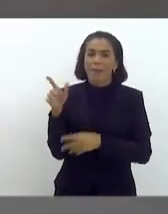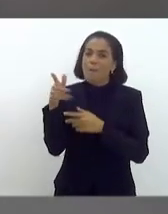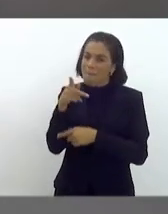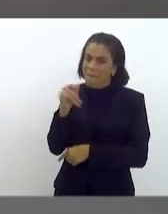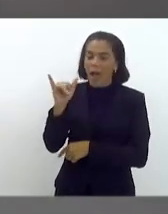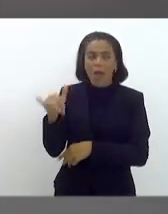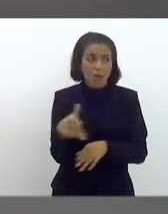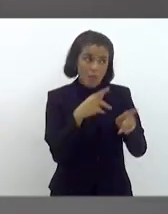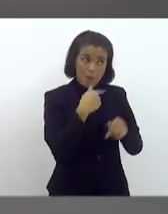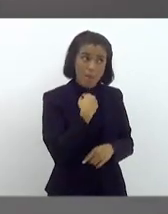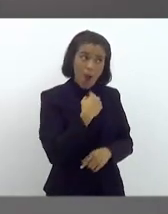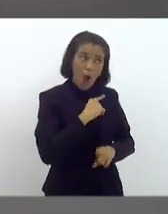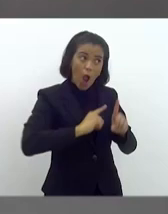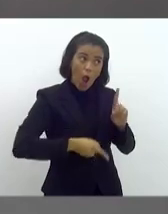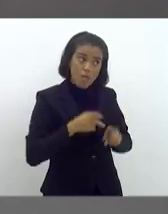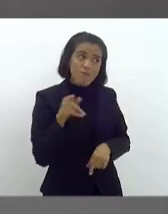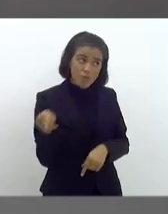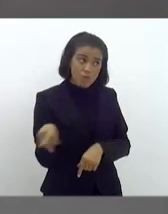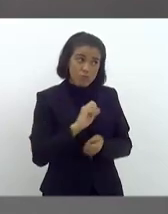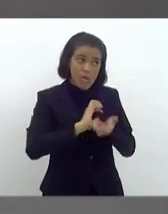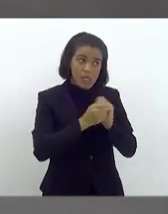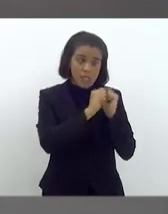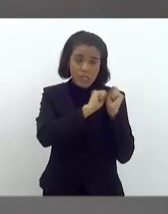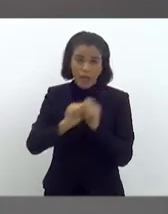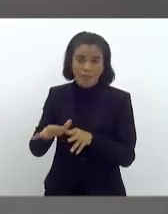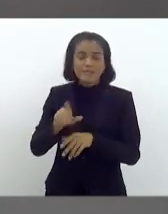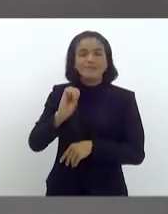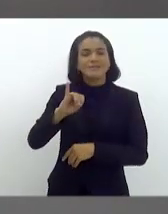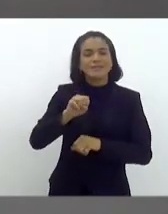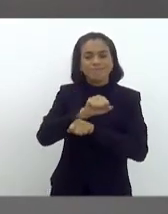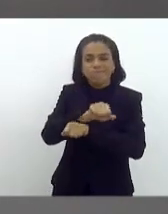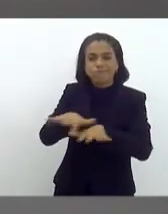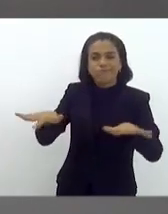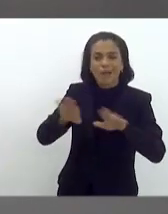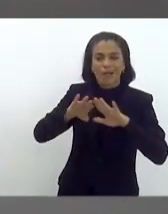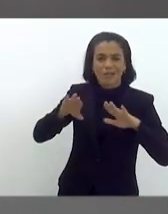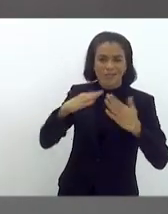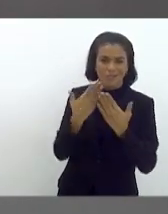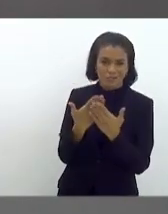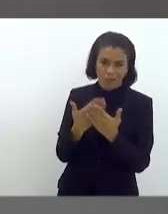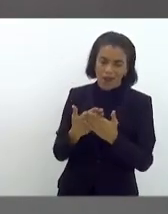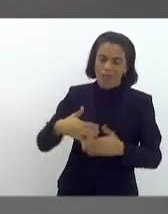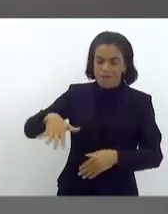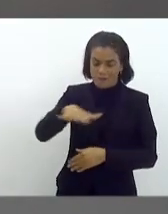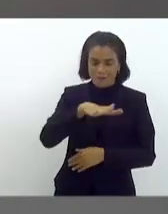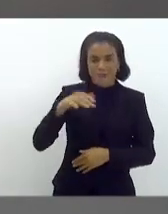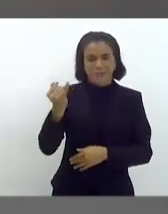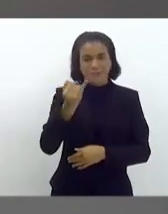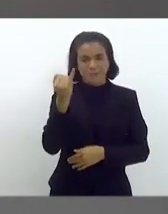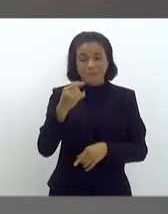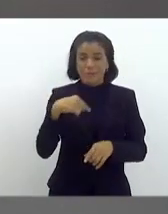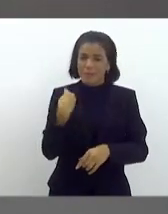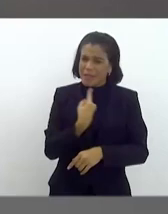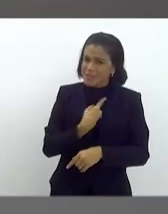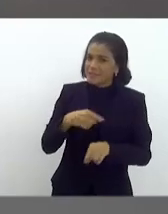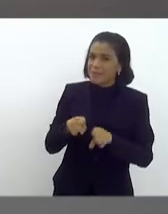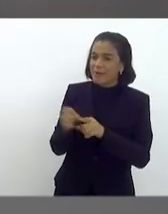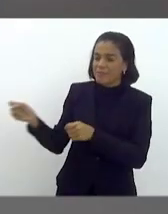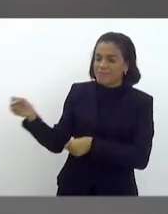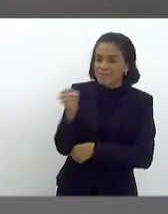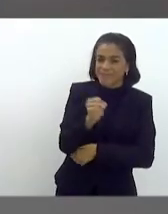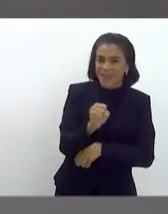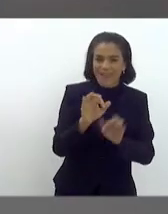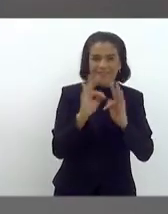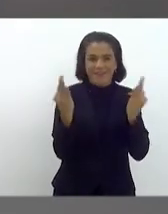então se a gente também passa essas informações nas escolas acho que é o espaço extremamente importante e a gente traz as famílias